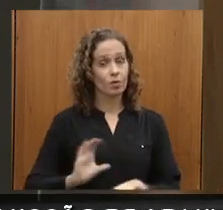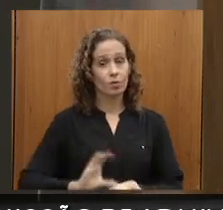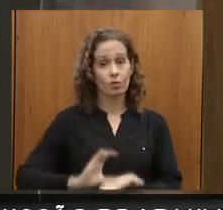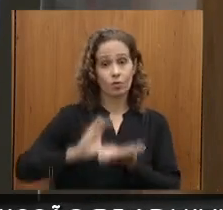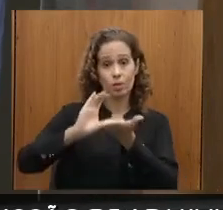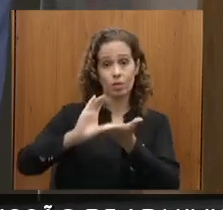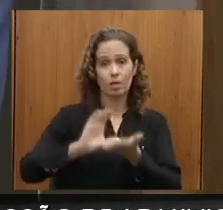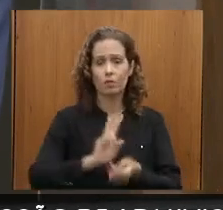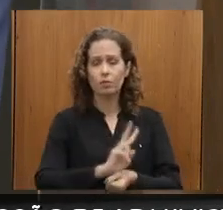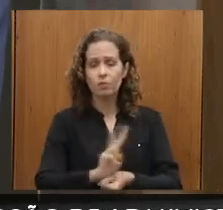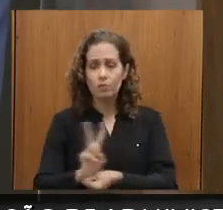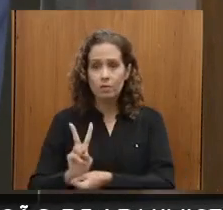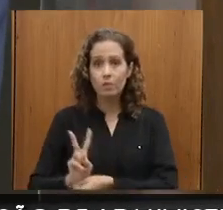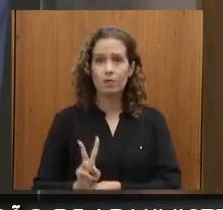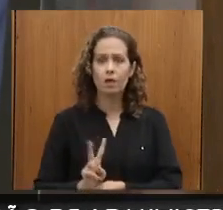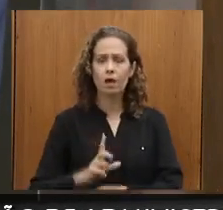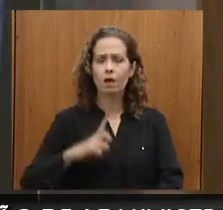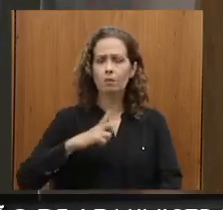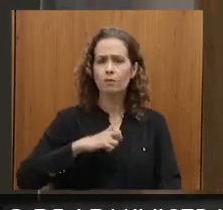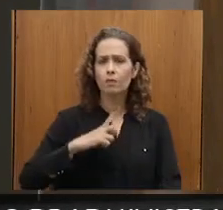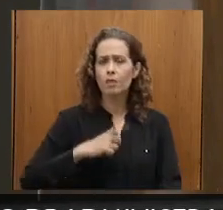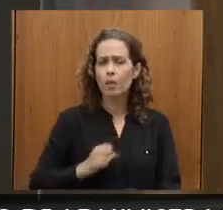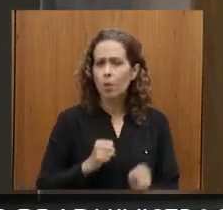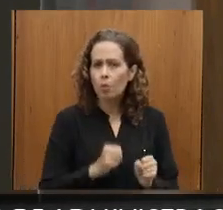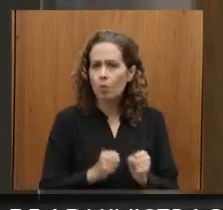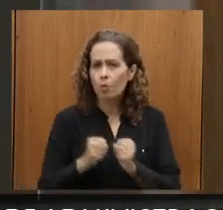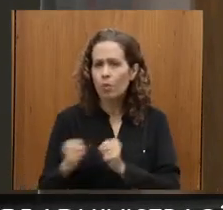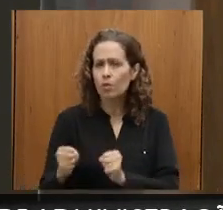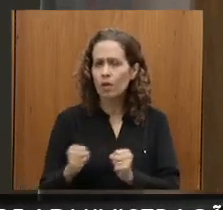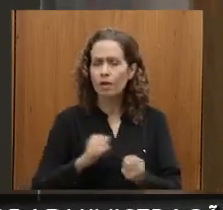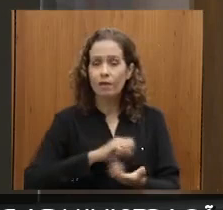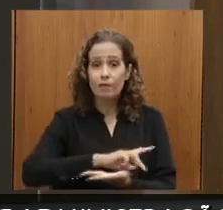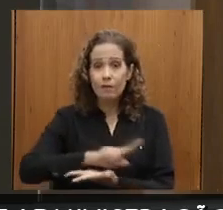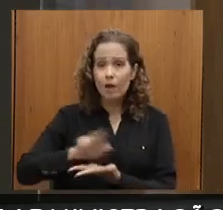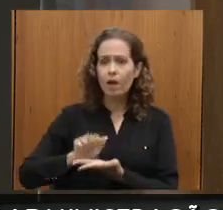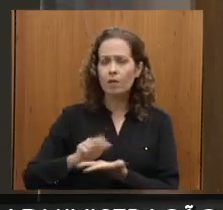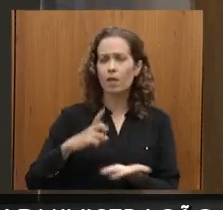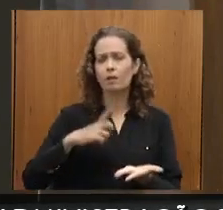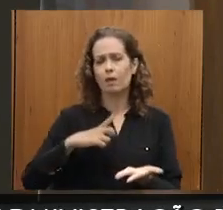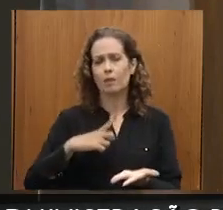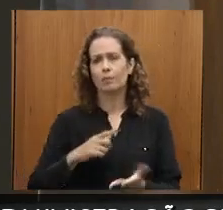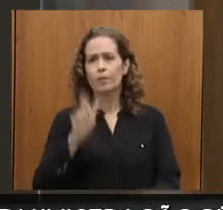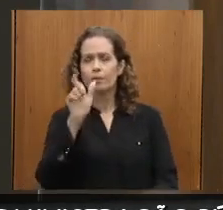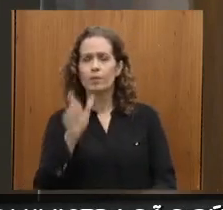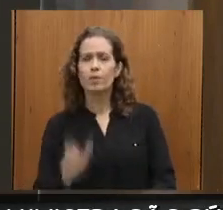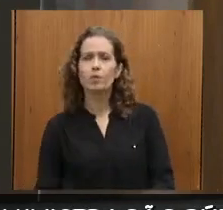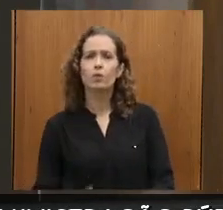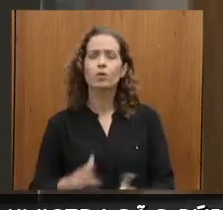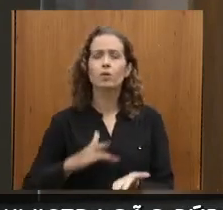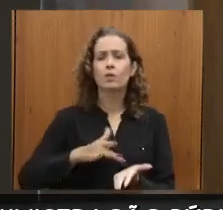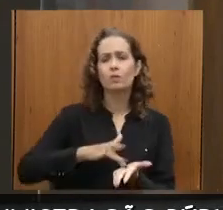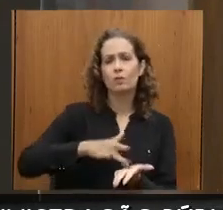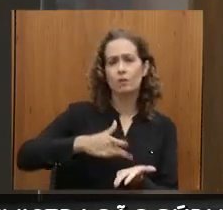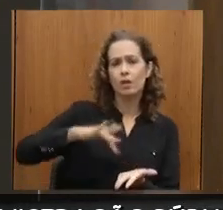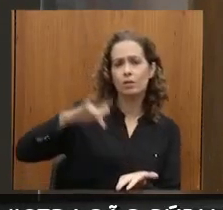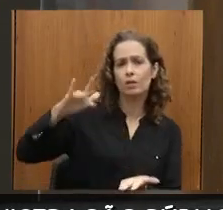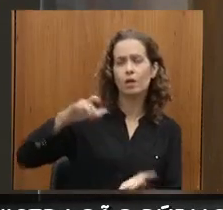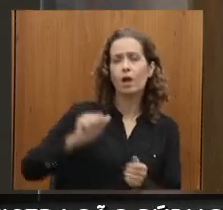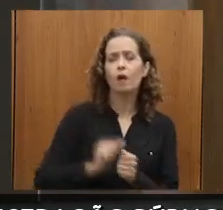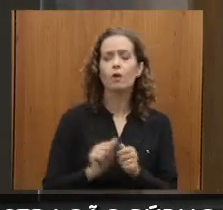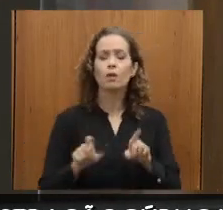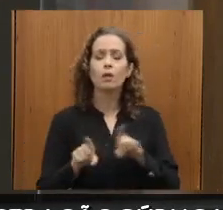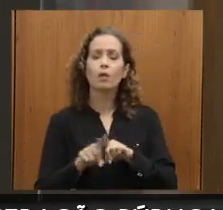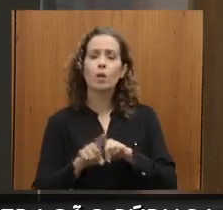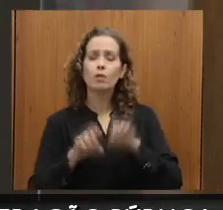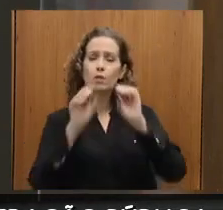que tem amplos poderes, ele tem uma pessoa da Secretaria do Tesouro Nacional, um auditor do Tribunal de